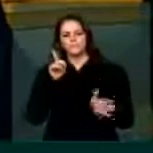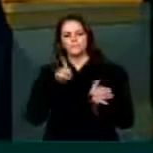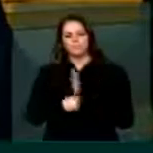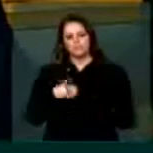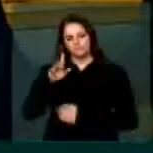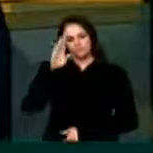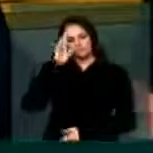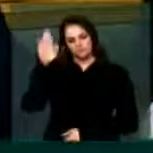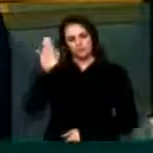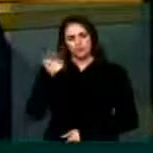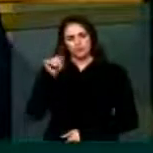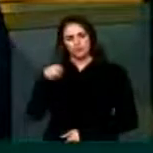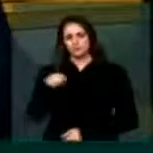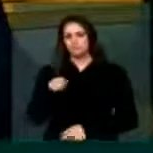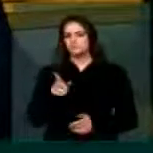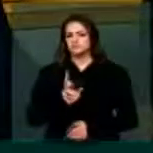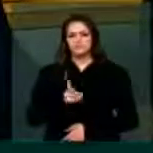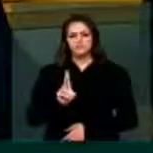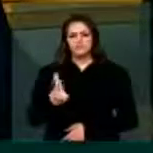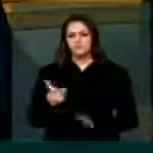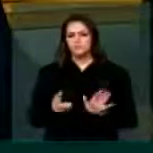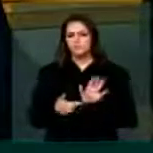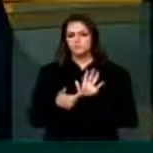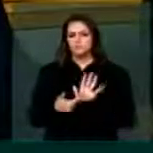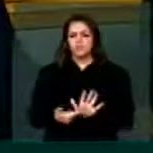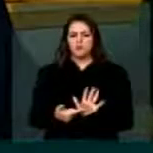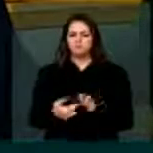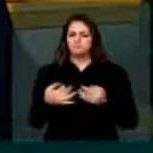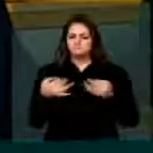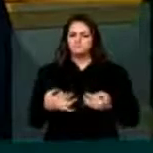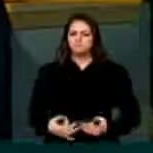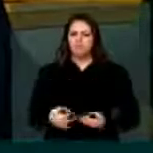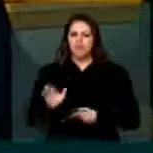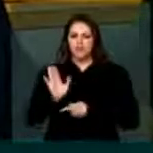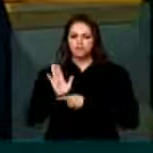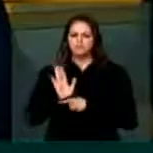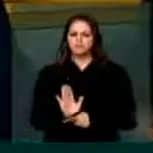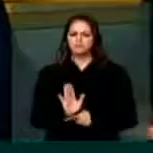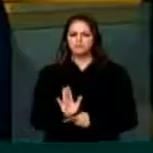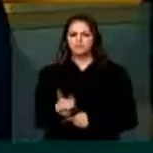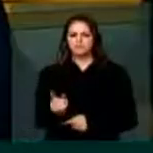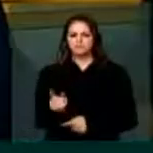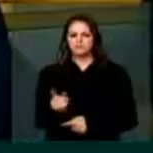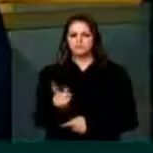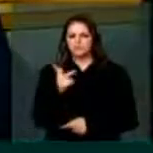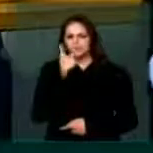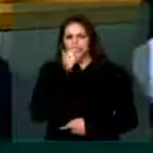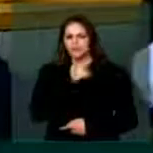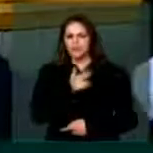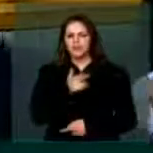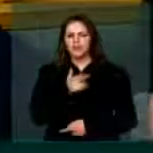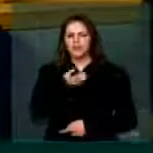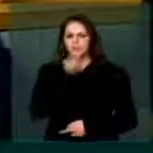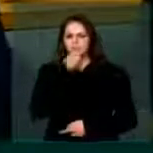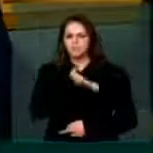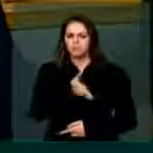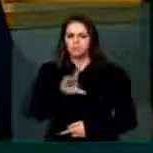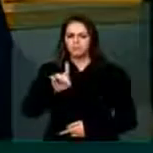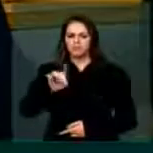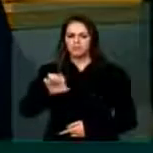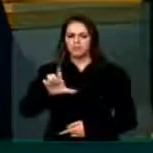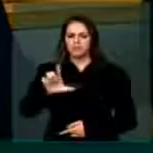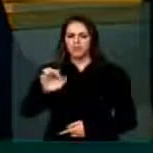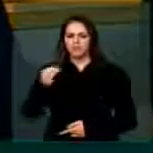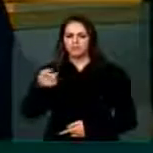que você, já que você tem demonstrado, doutor Eri Varela, colaboração, parece até uma delação premiada ao vivo e pública, o